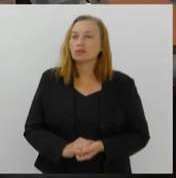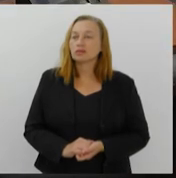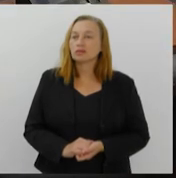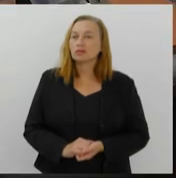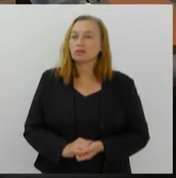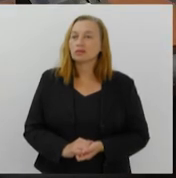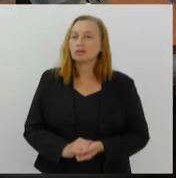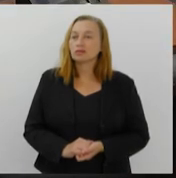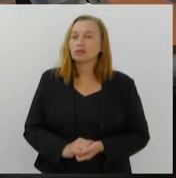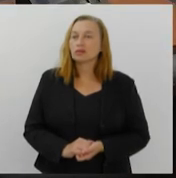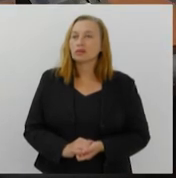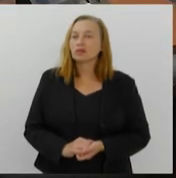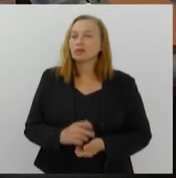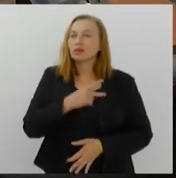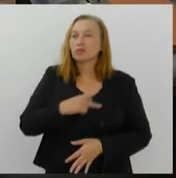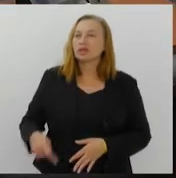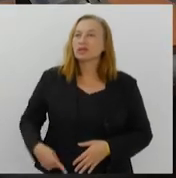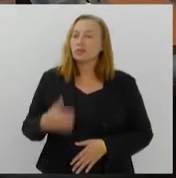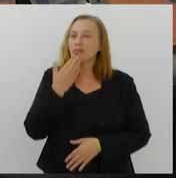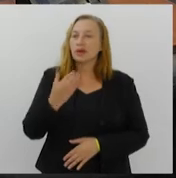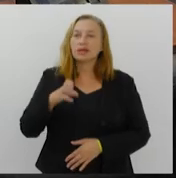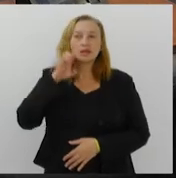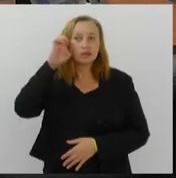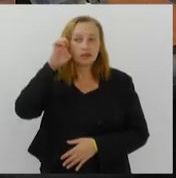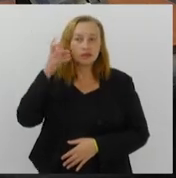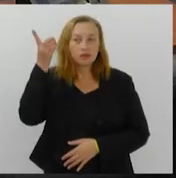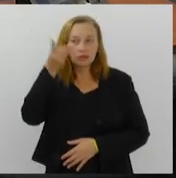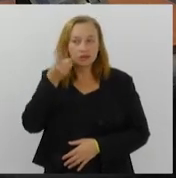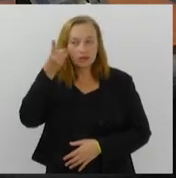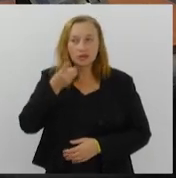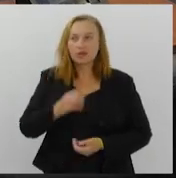A presidência designa a deputada Élica Takimoto.